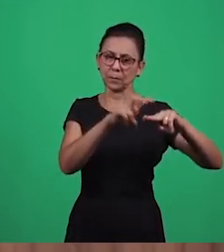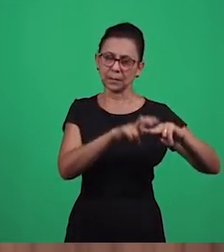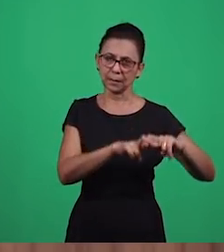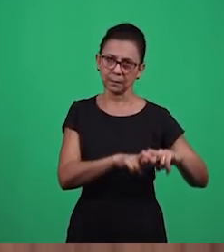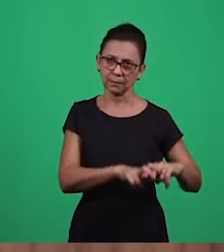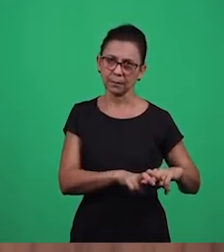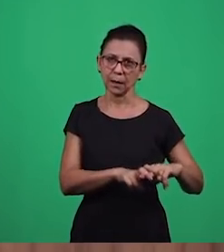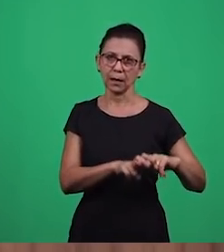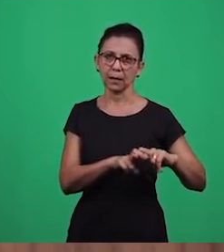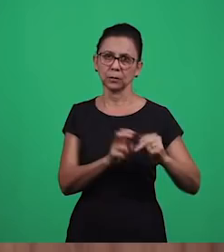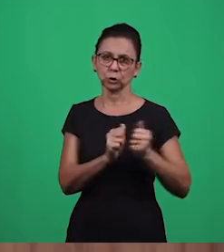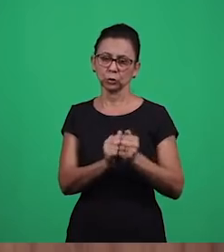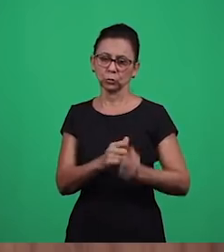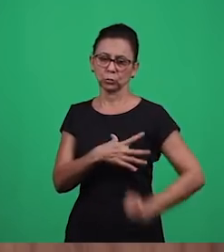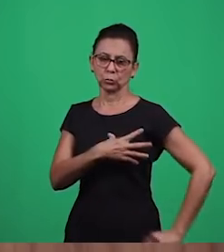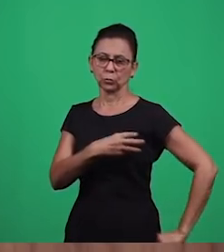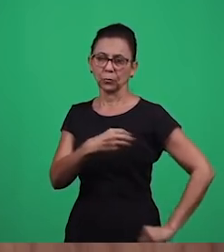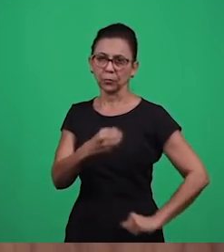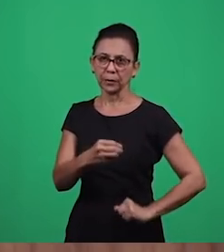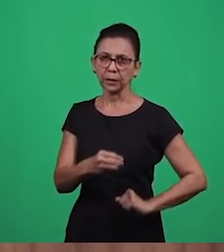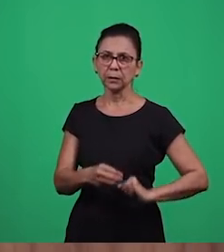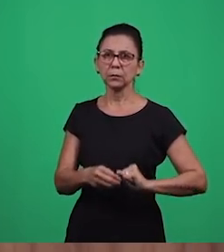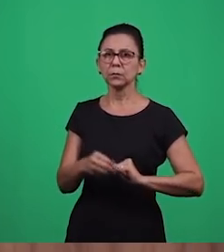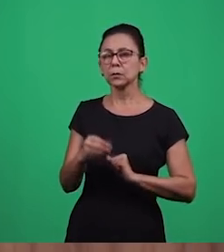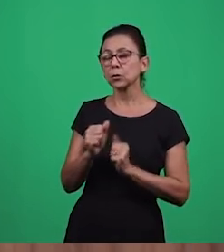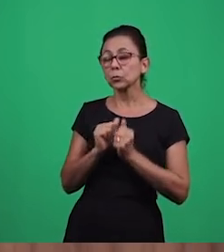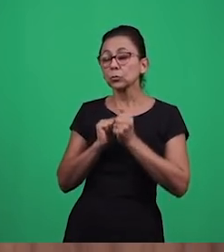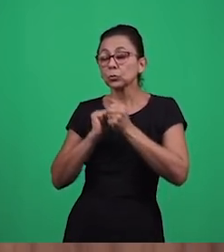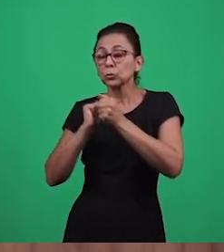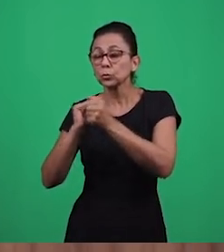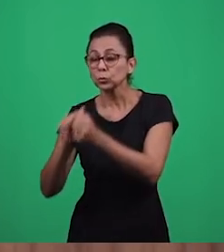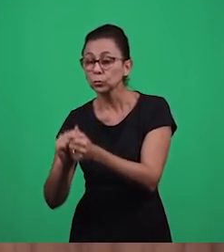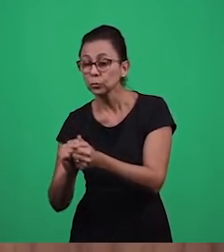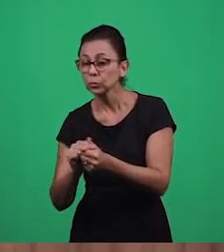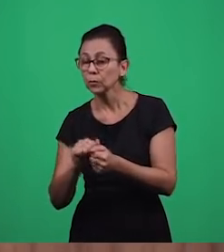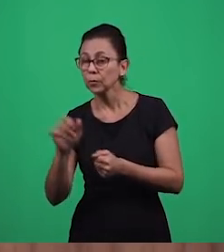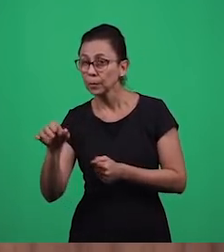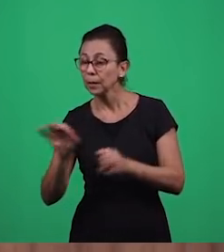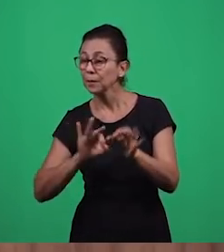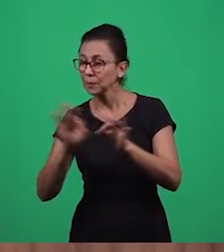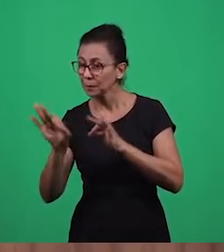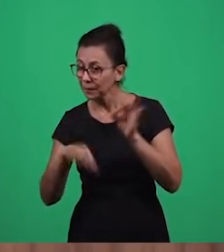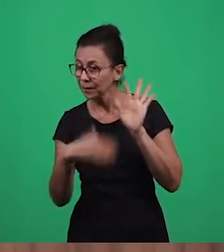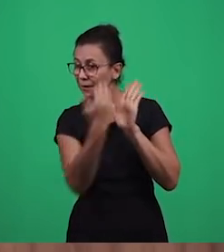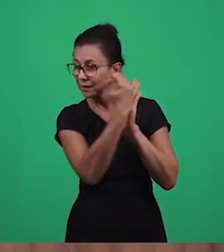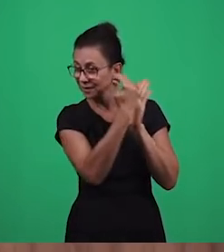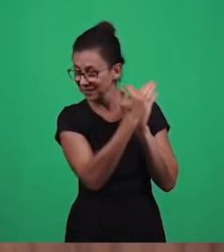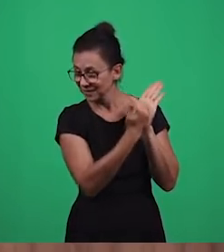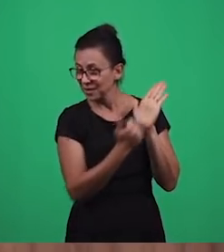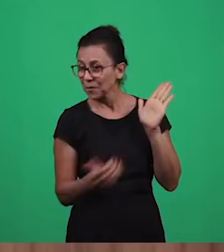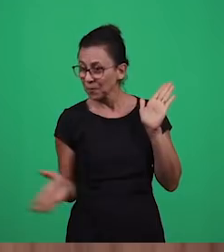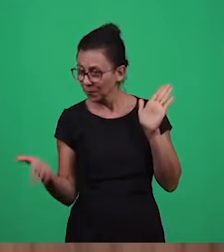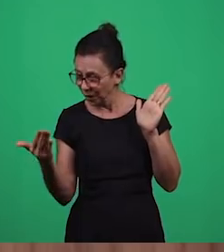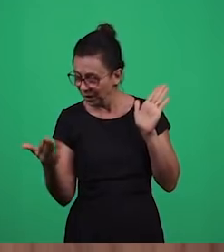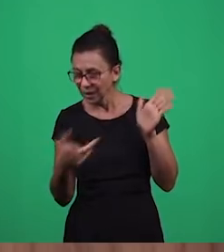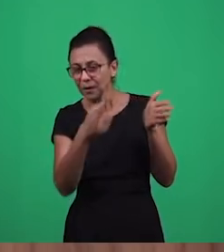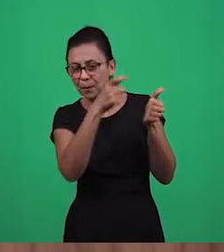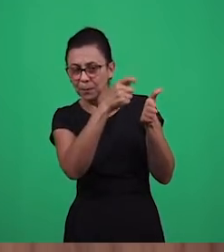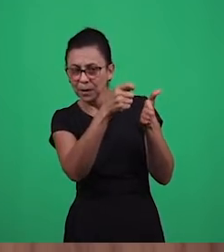para estabelecer essa rotina. Nós vamos escrever junto com eles, porque nesse momento eles assumem